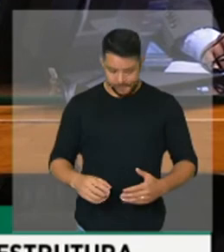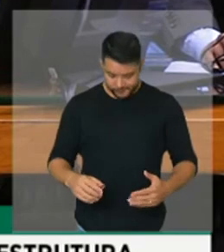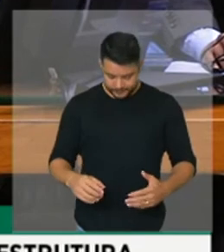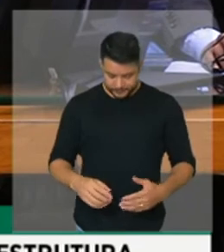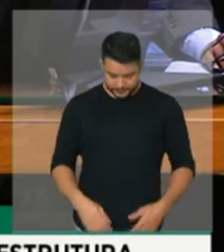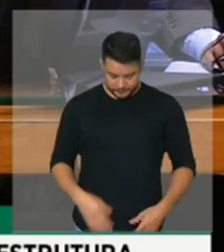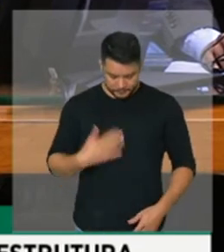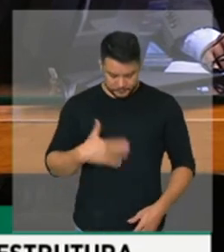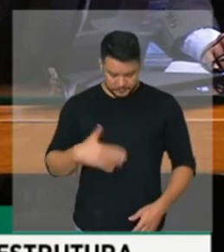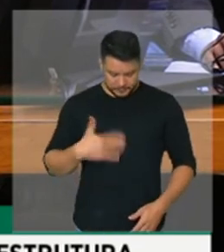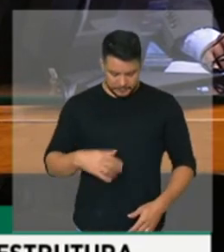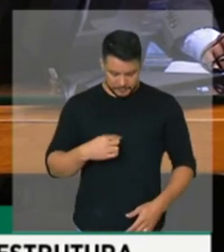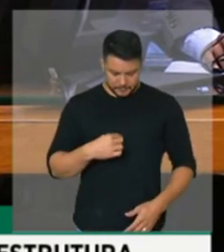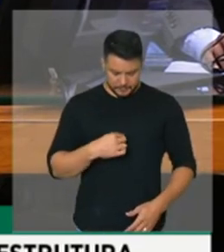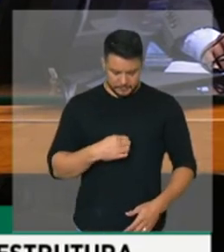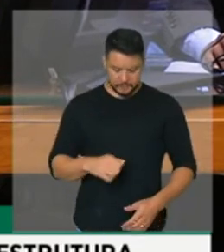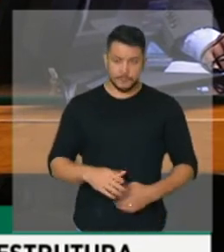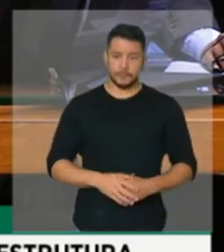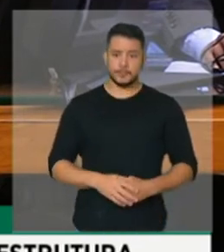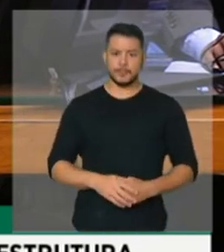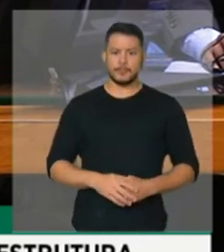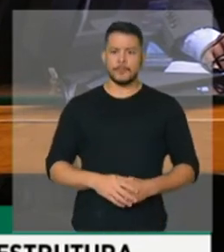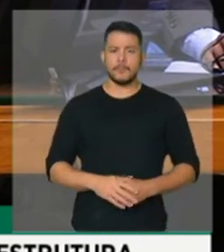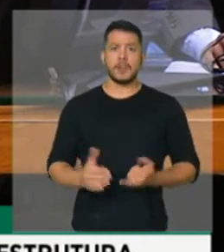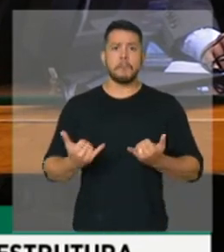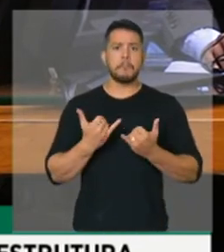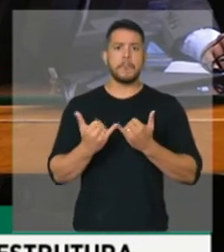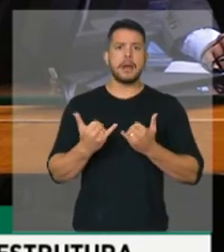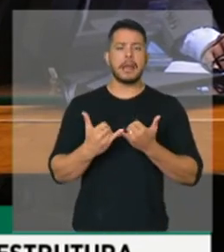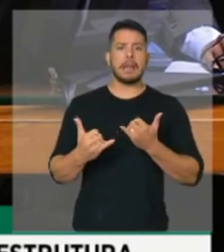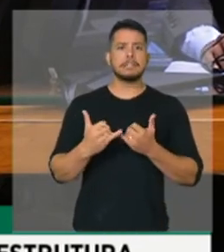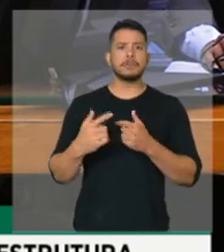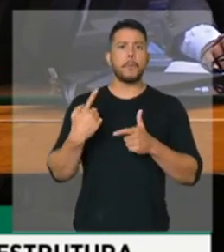Nós estamos com um problema na imagem ou no som.